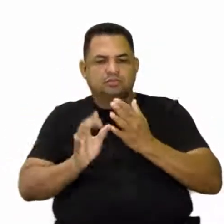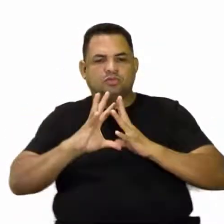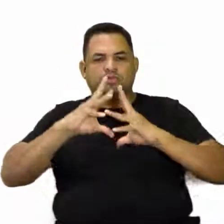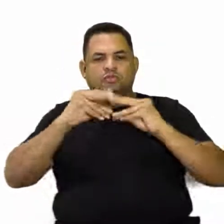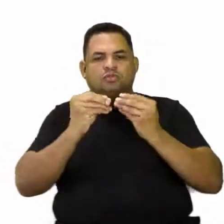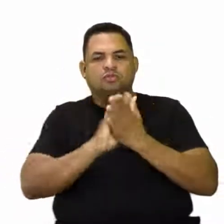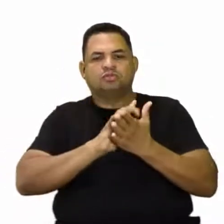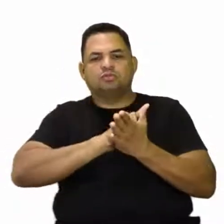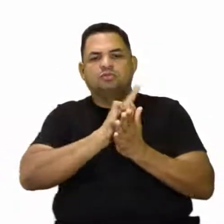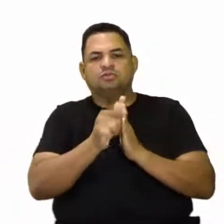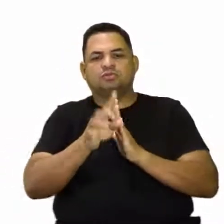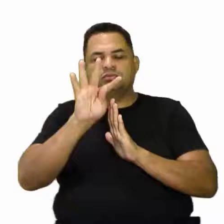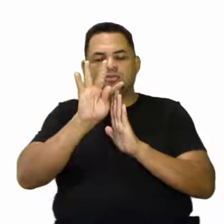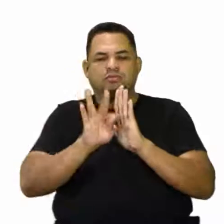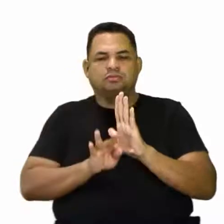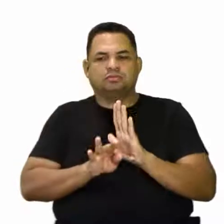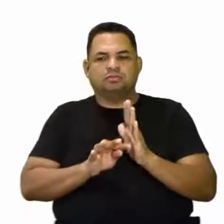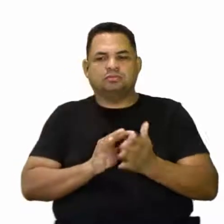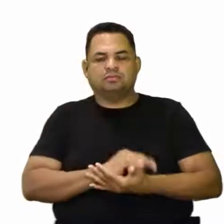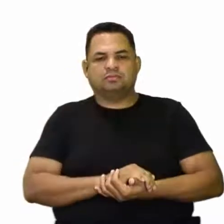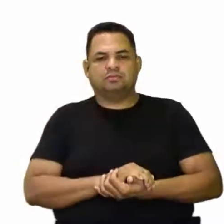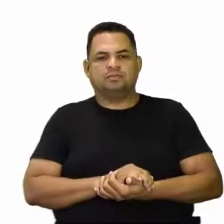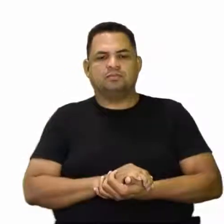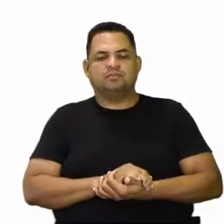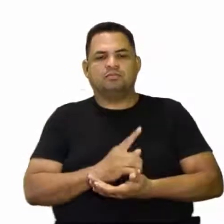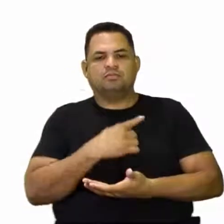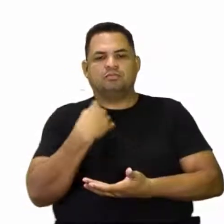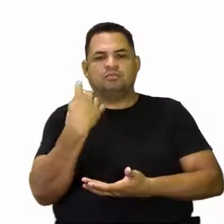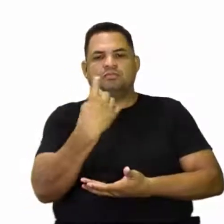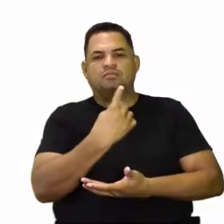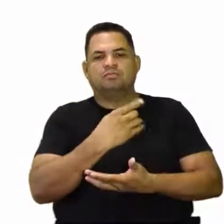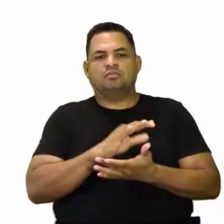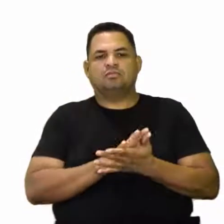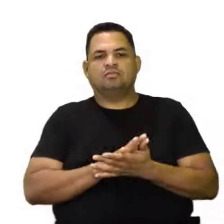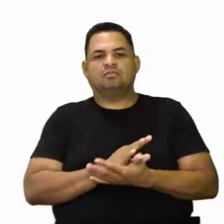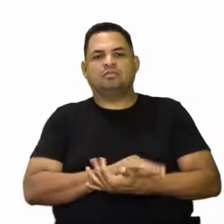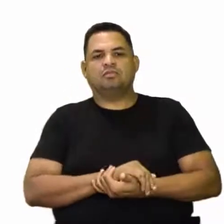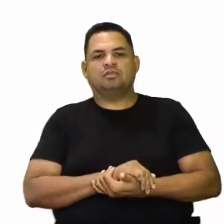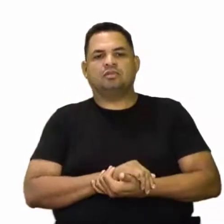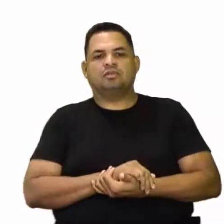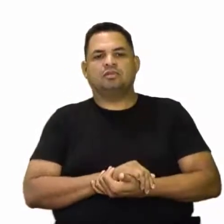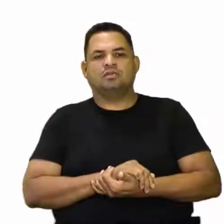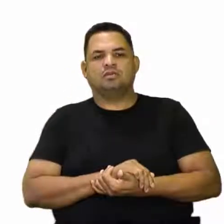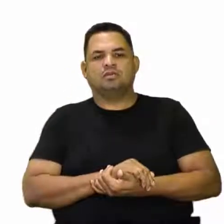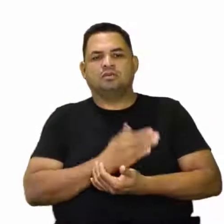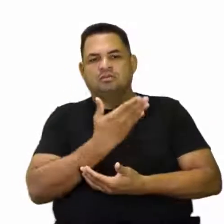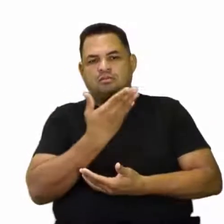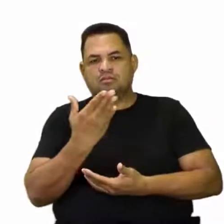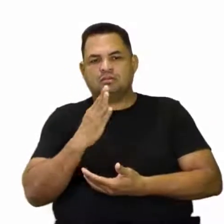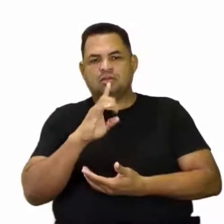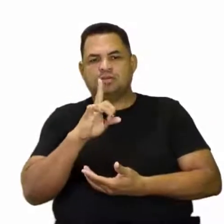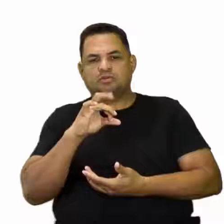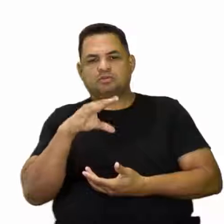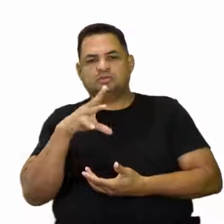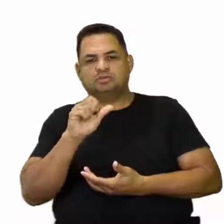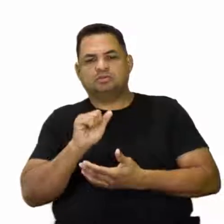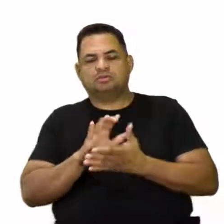todos os gêneros textuais. Nós vamos trabalhar el condicional,